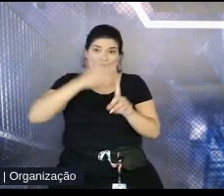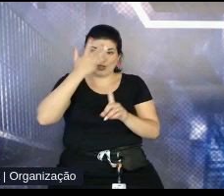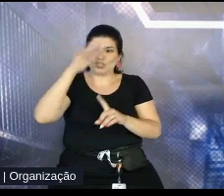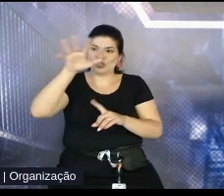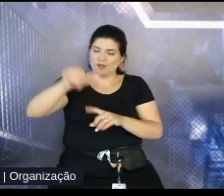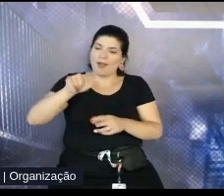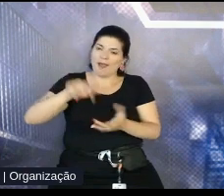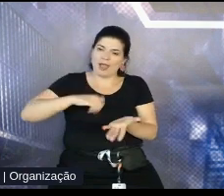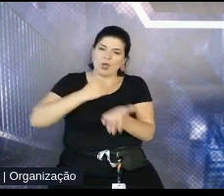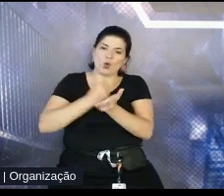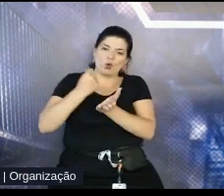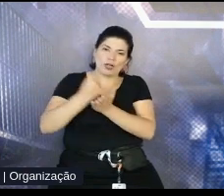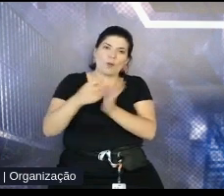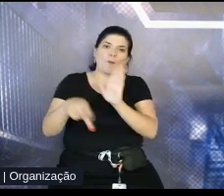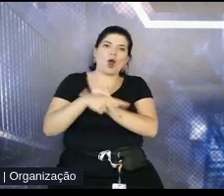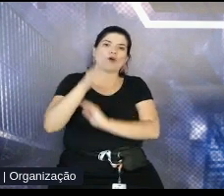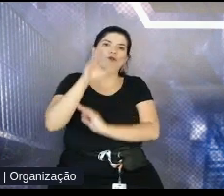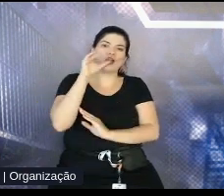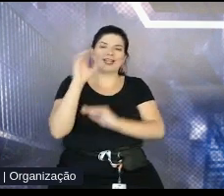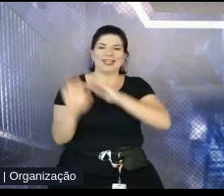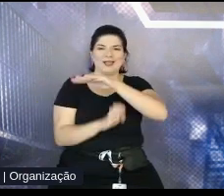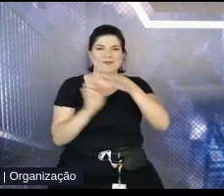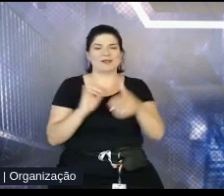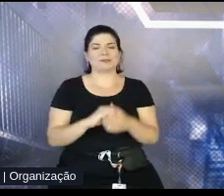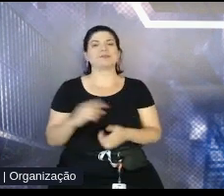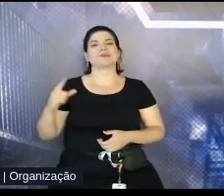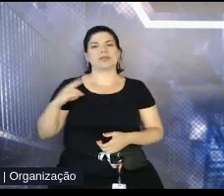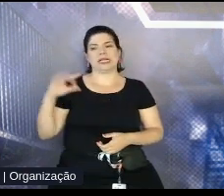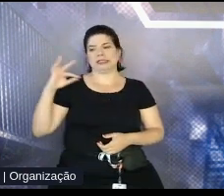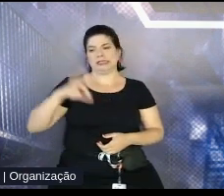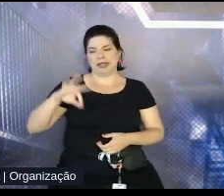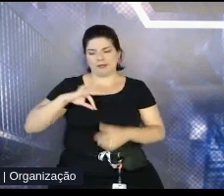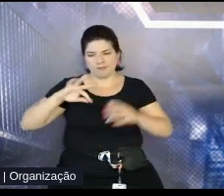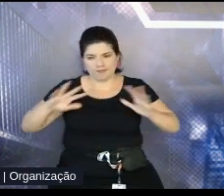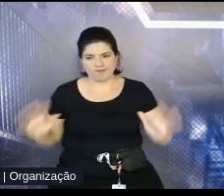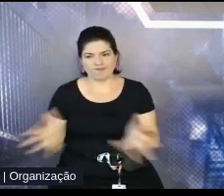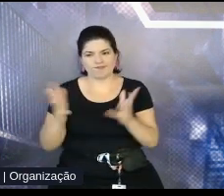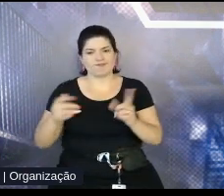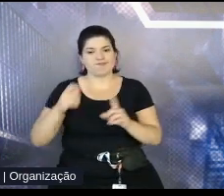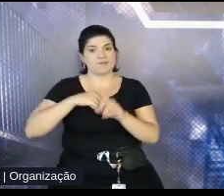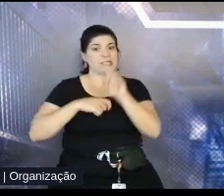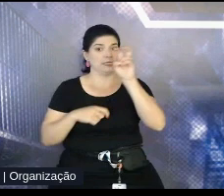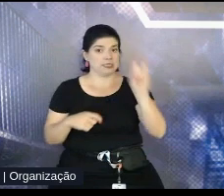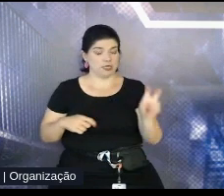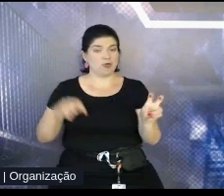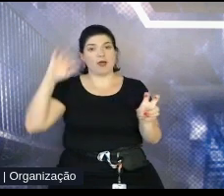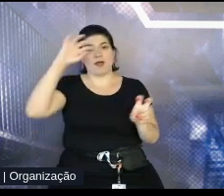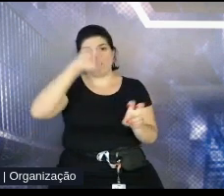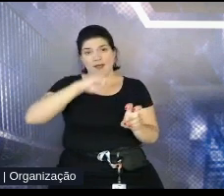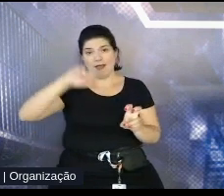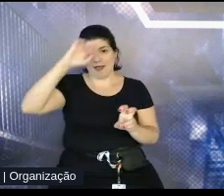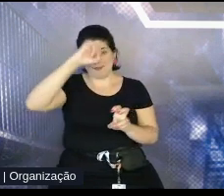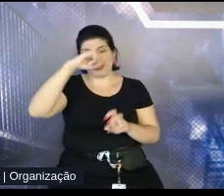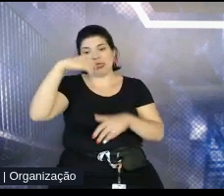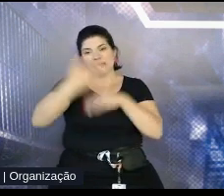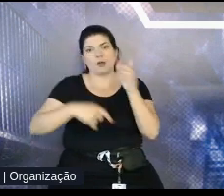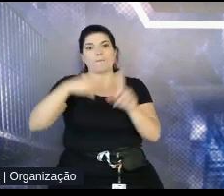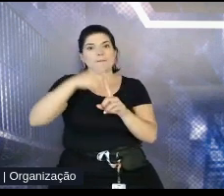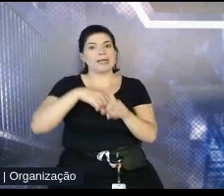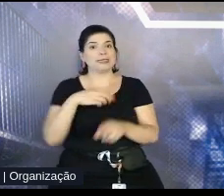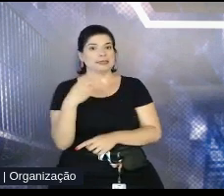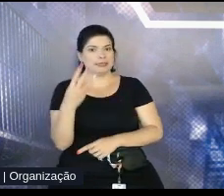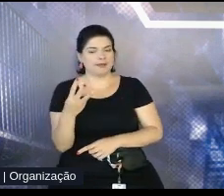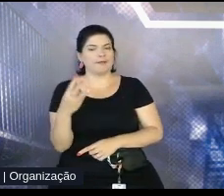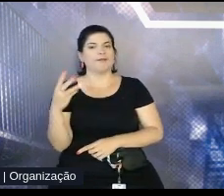funcionário da empresa. Então, você vem recebendo esse incentivo durante 5 meses aprendendo, depois 3 meses em vivência